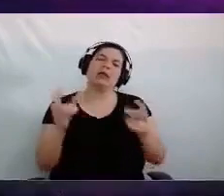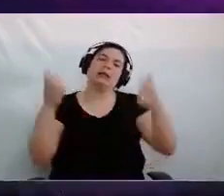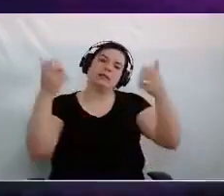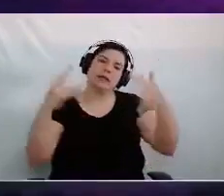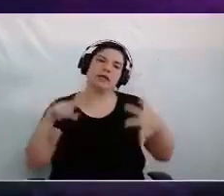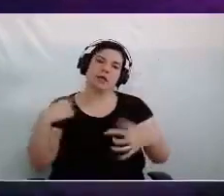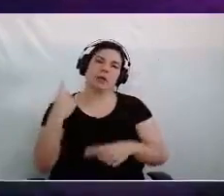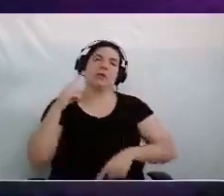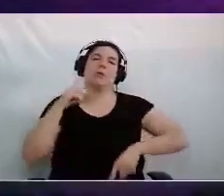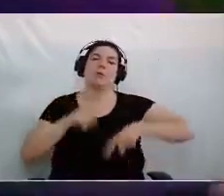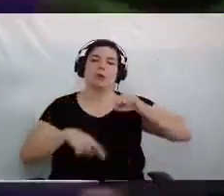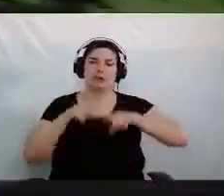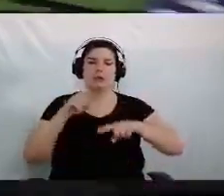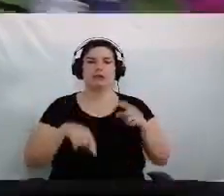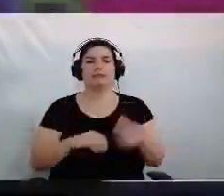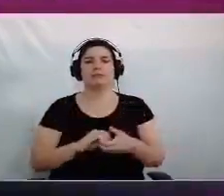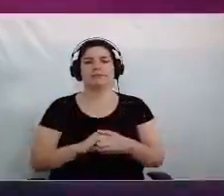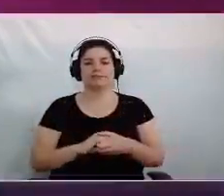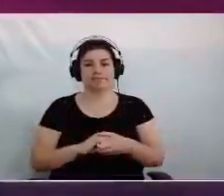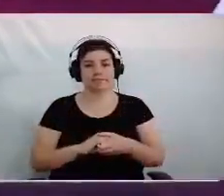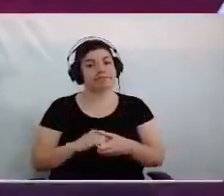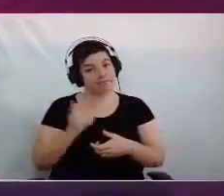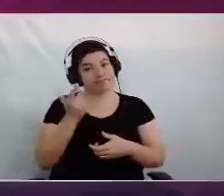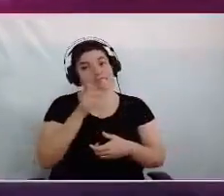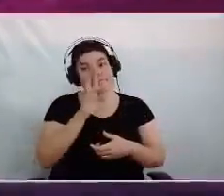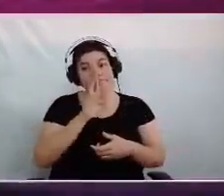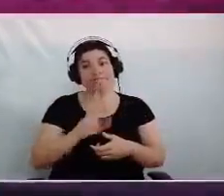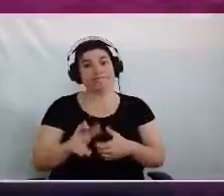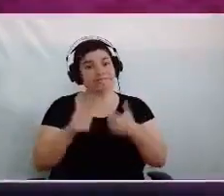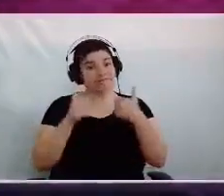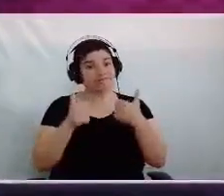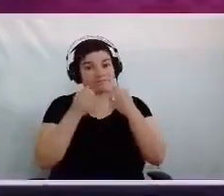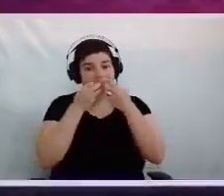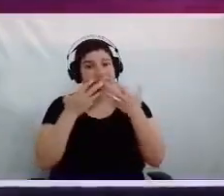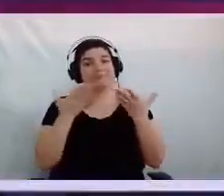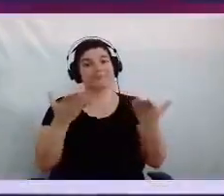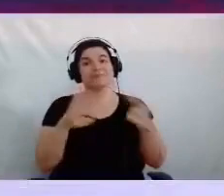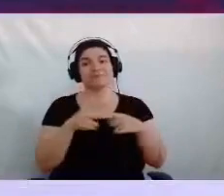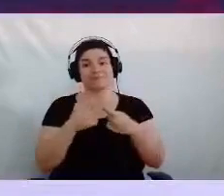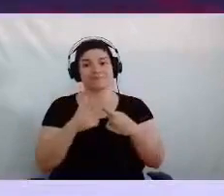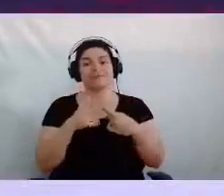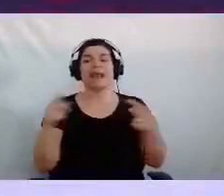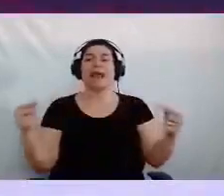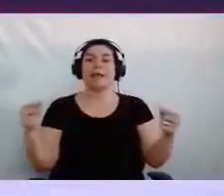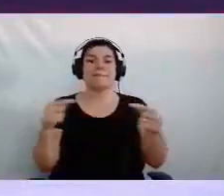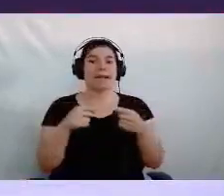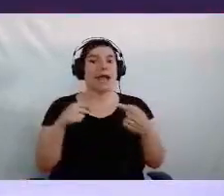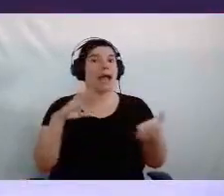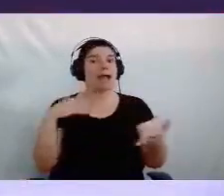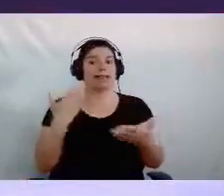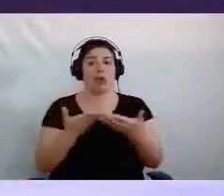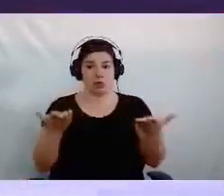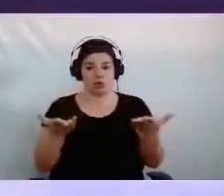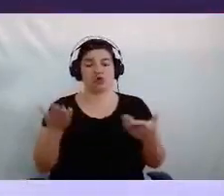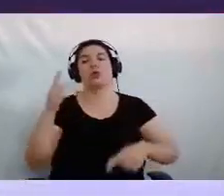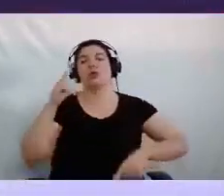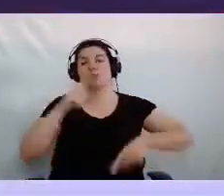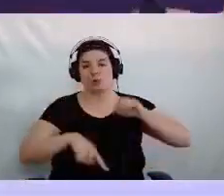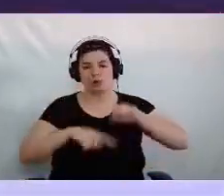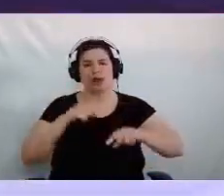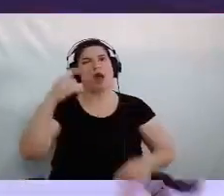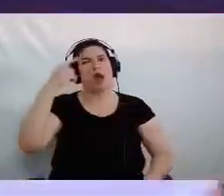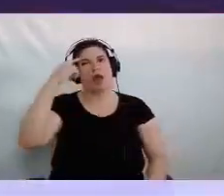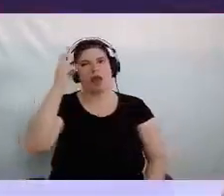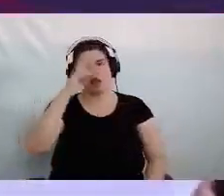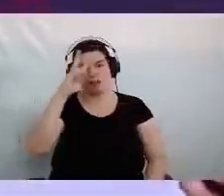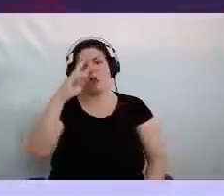produto. Resultado melhor não há do que essa ferramenta. Ela representa até hoje o produto. Mas eu me lembro de algumas palmas